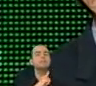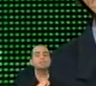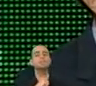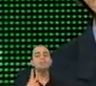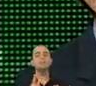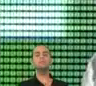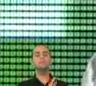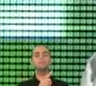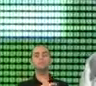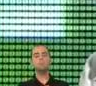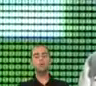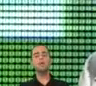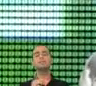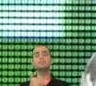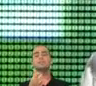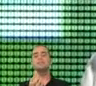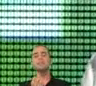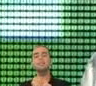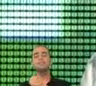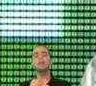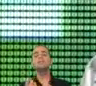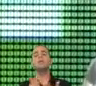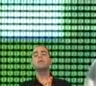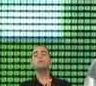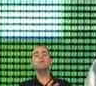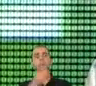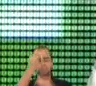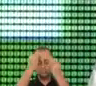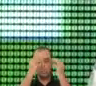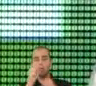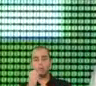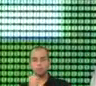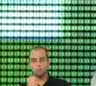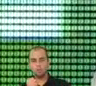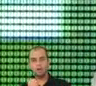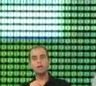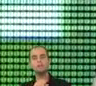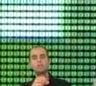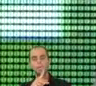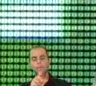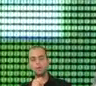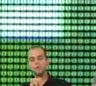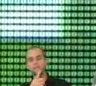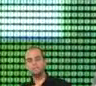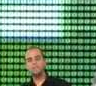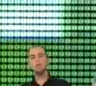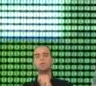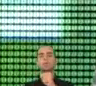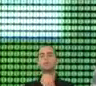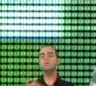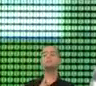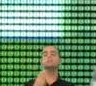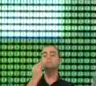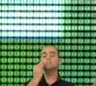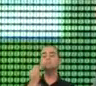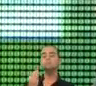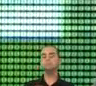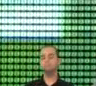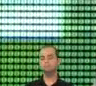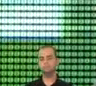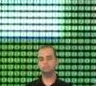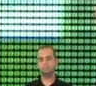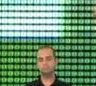a experiência que você tirou desses últimos 16 anos, tendo ficado 8 anos como oposição e 8